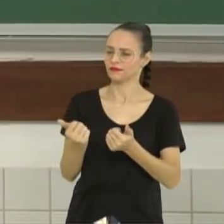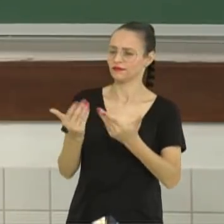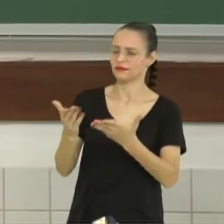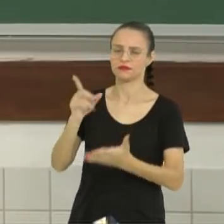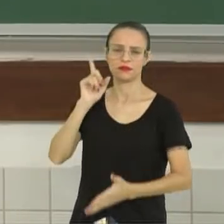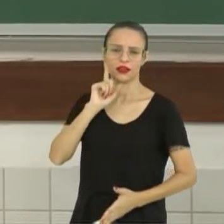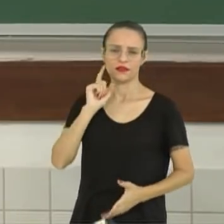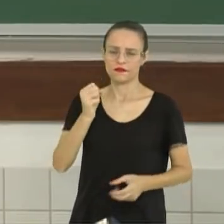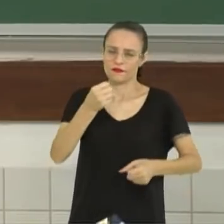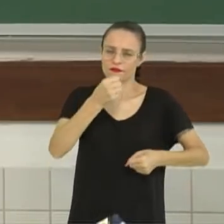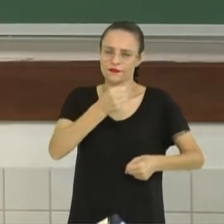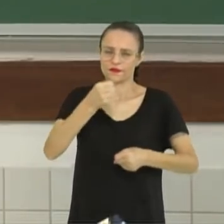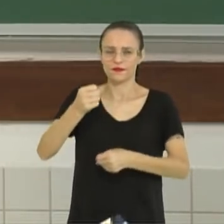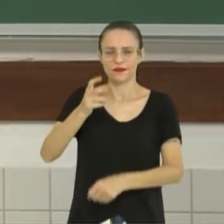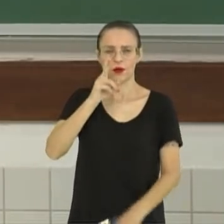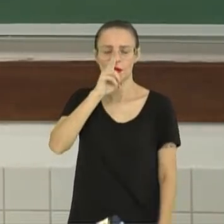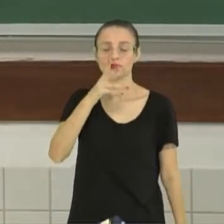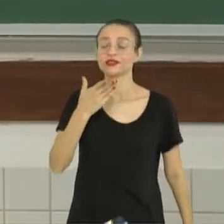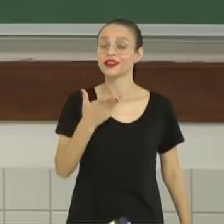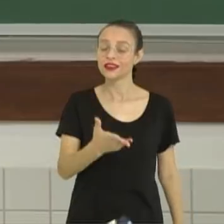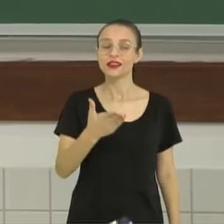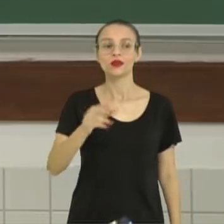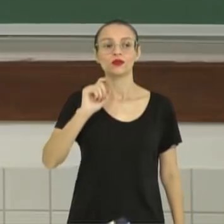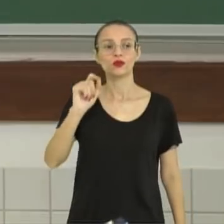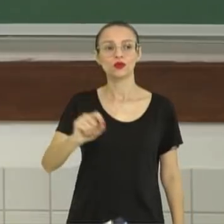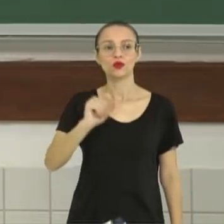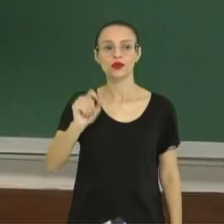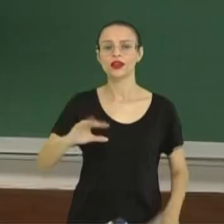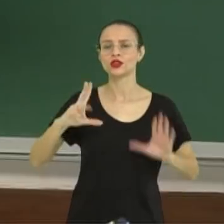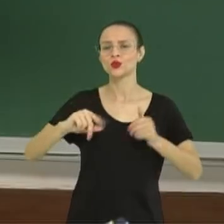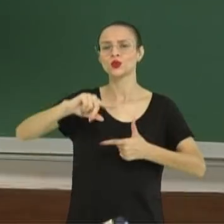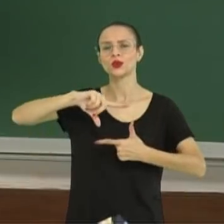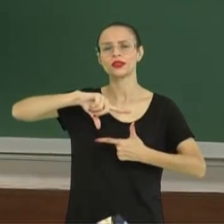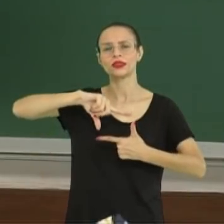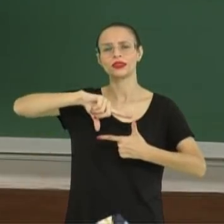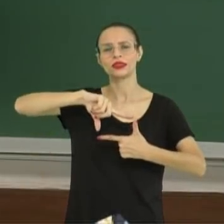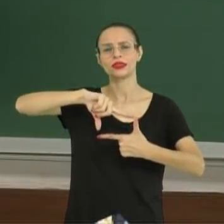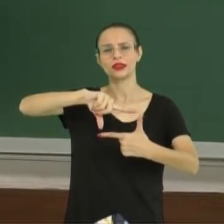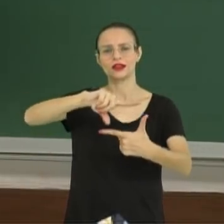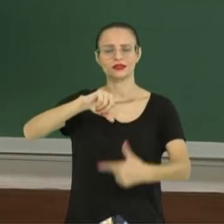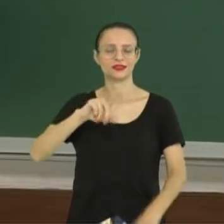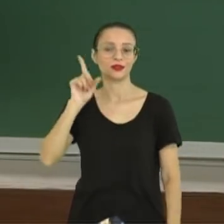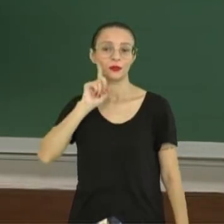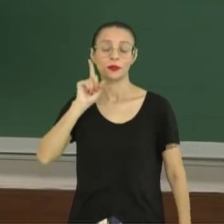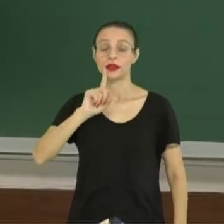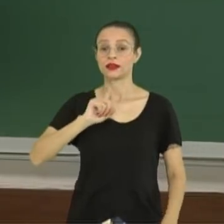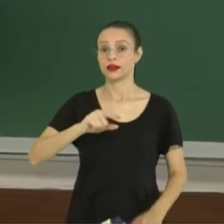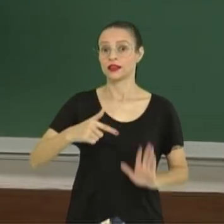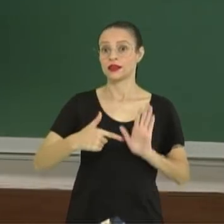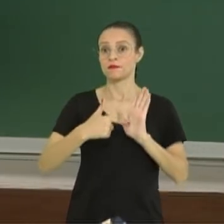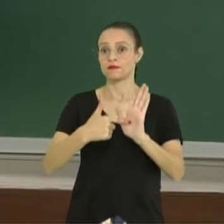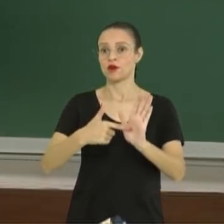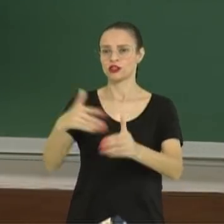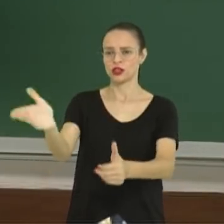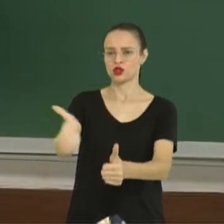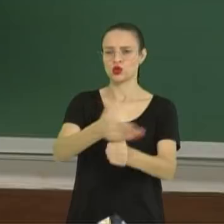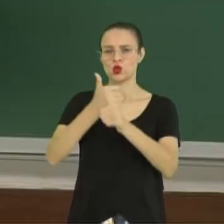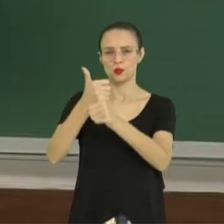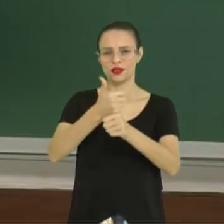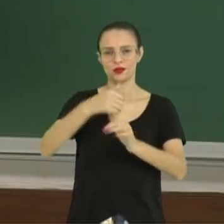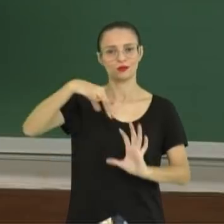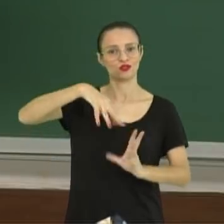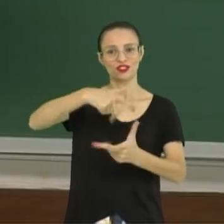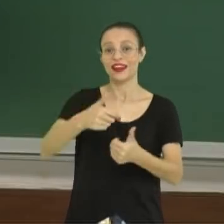América forte, né? Ele veio trazer toda aquela tradição americana de domínio mundial. A geopolítica no mundo